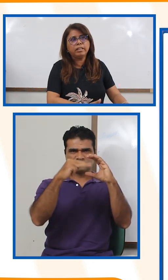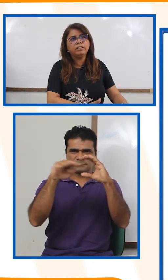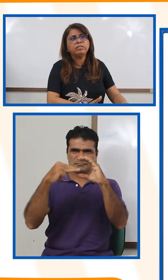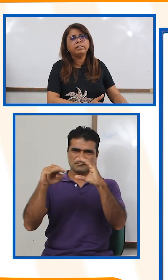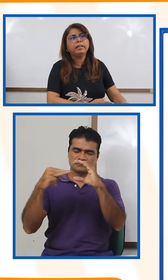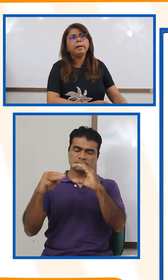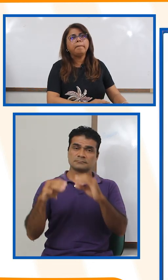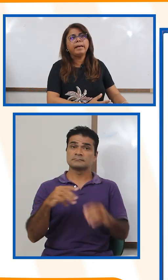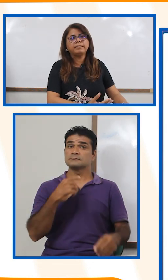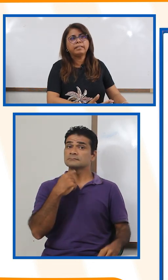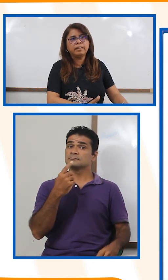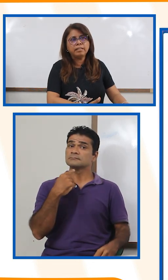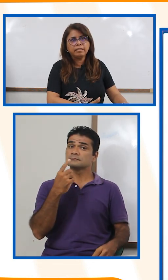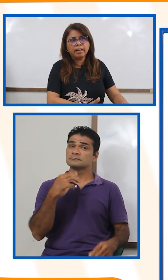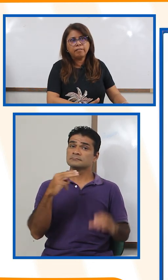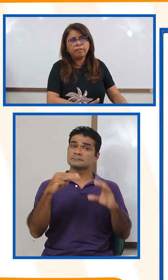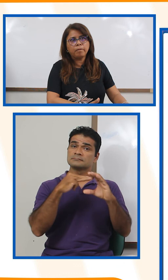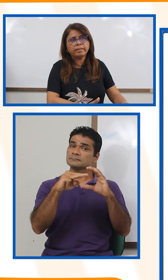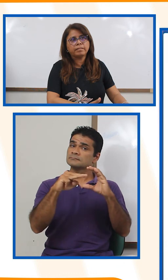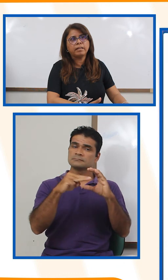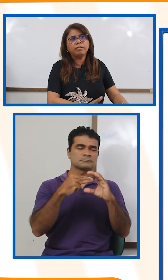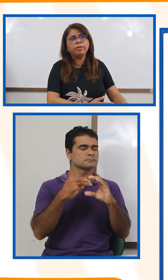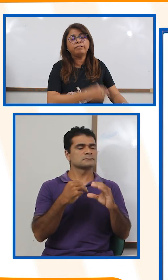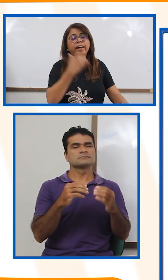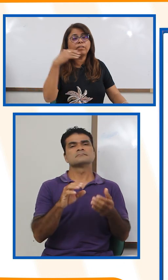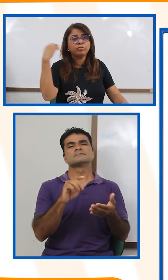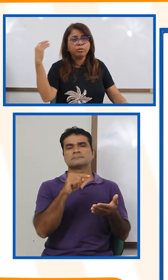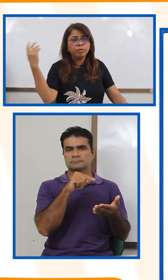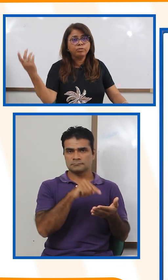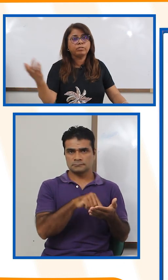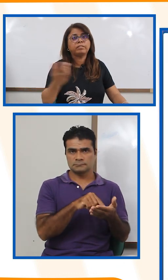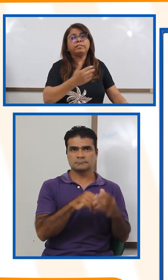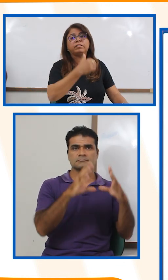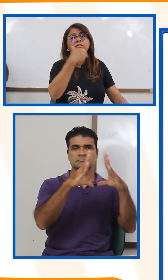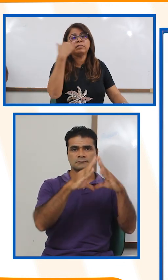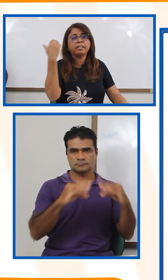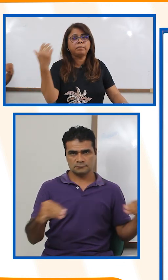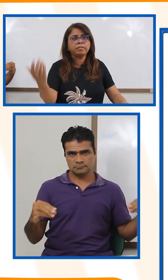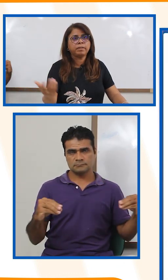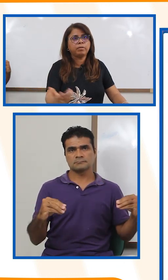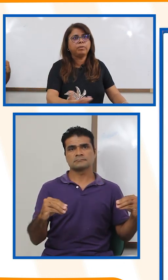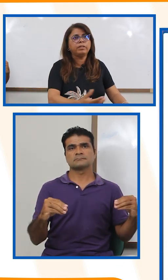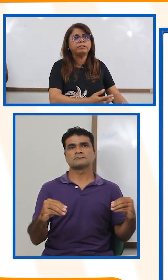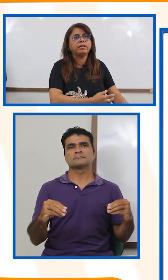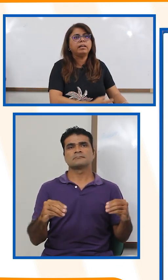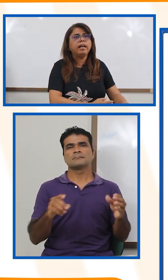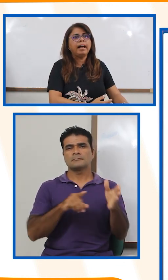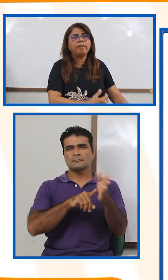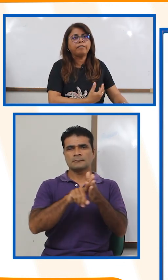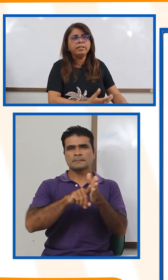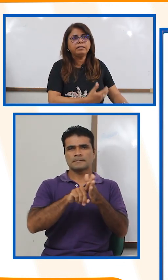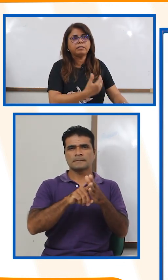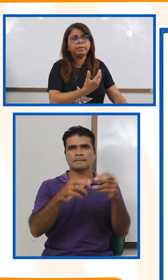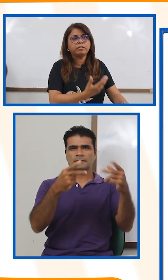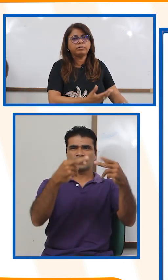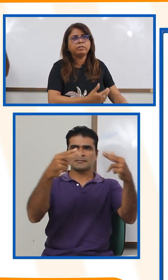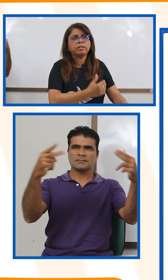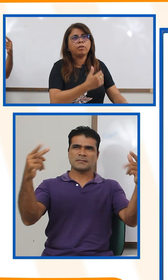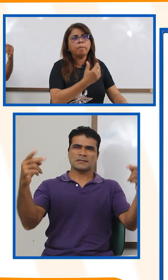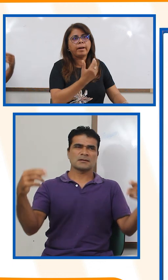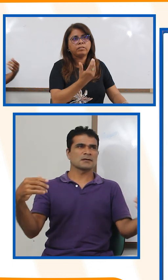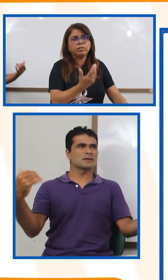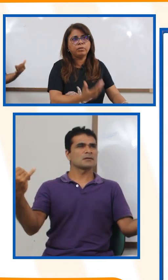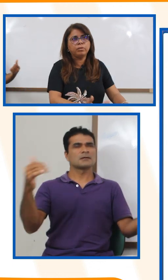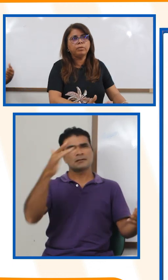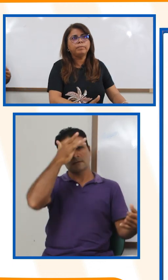de origem, pesquise a informação em vários outros, se estão dizendo a mesma coisa, avise as pessoas